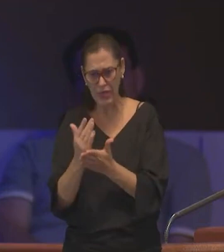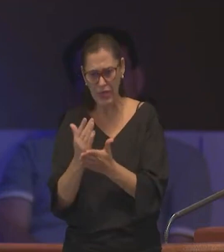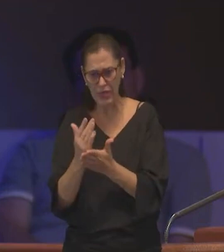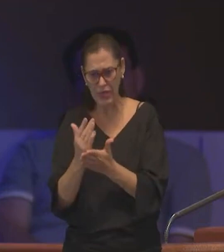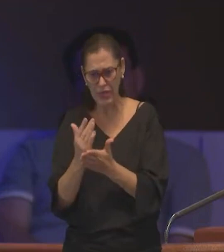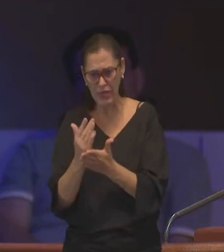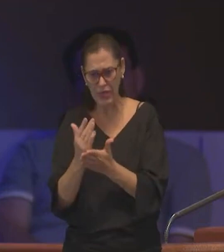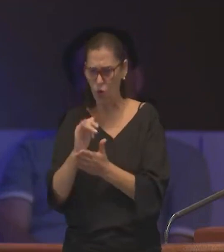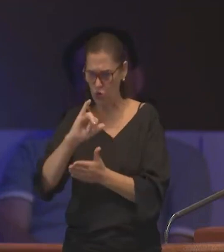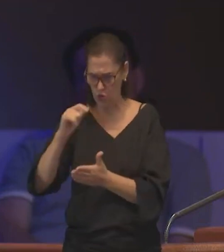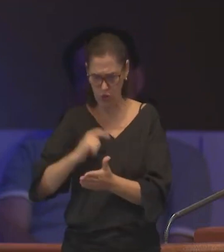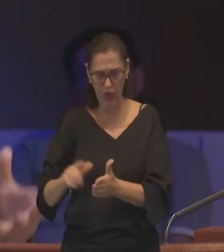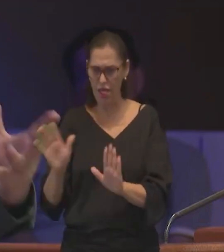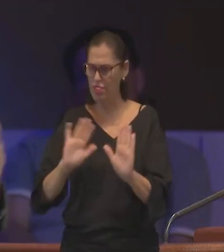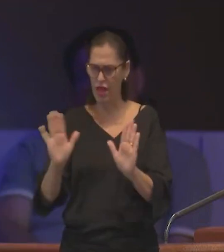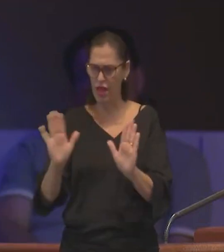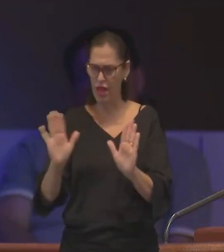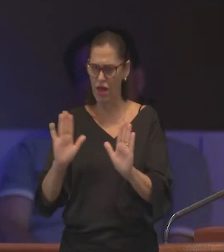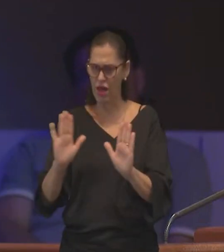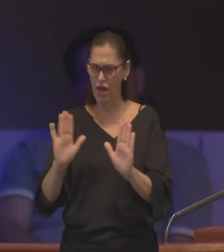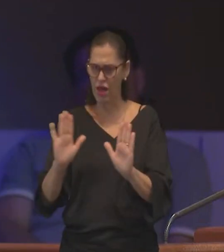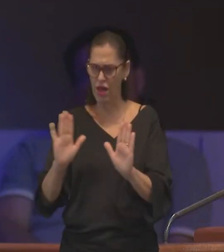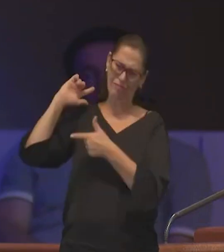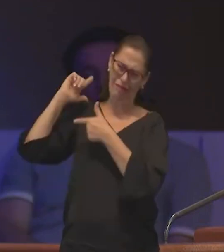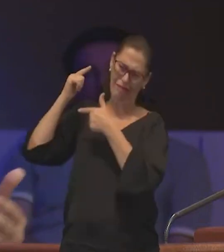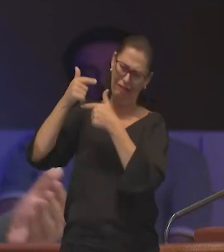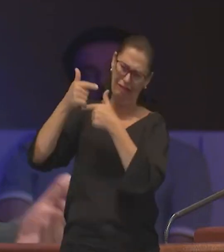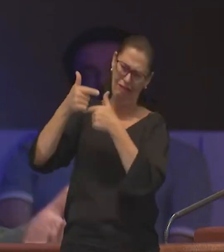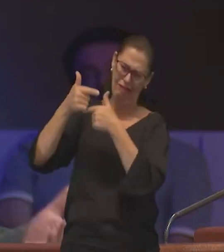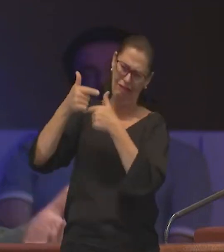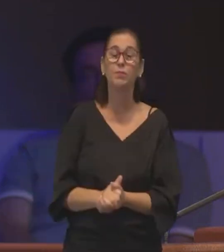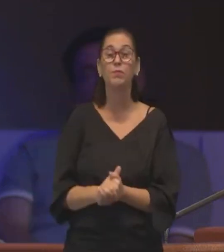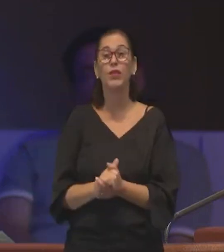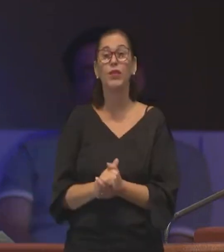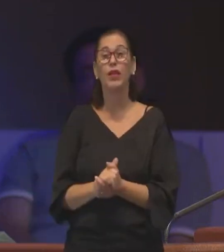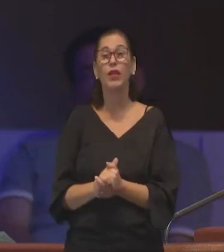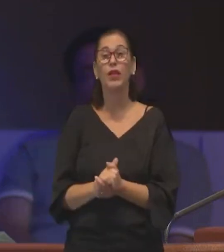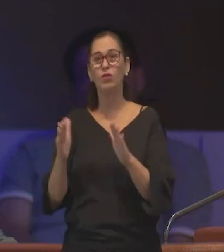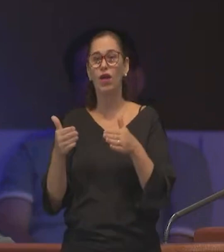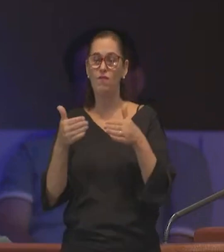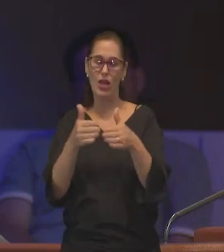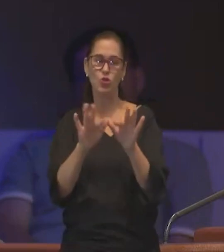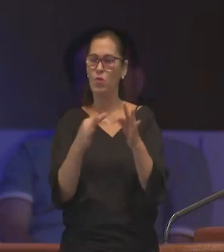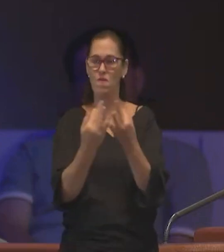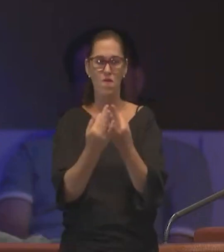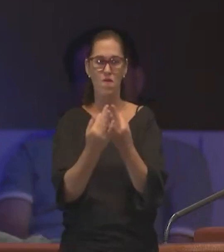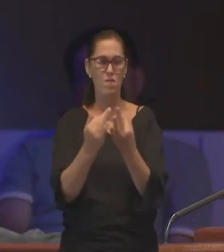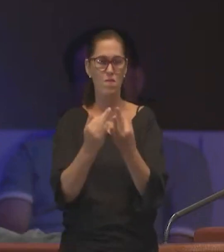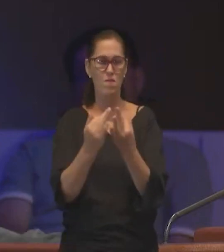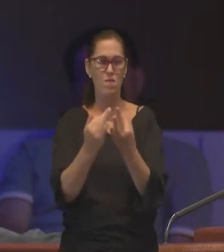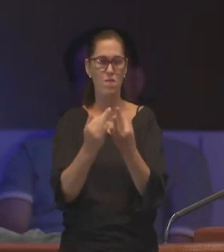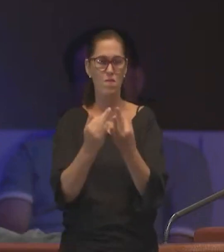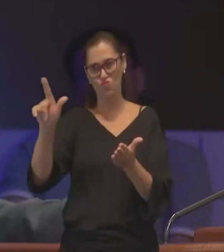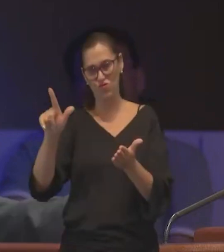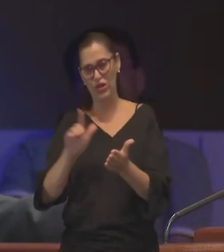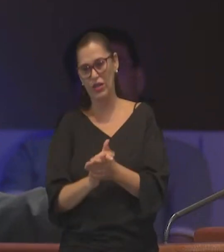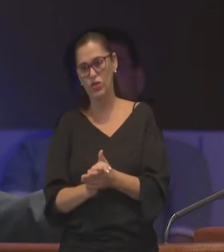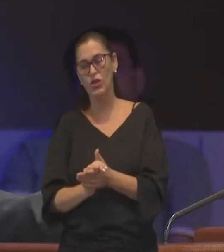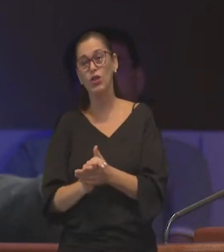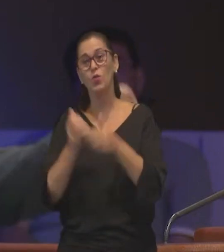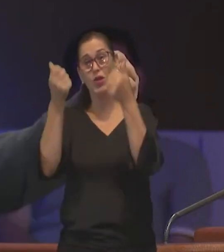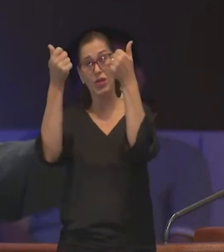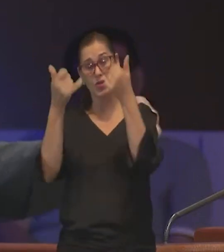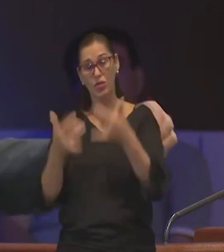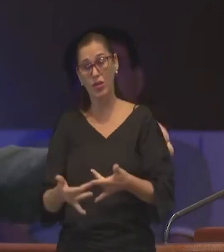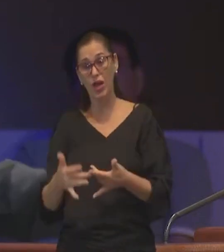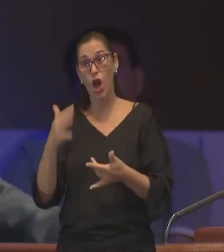ele. Mas não estou nesta perspectiva familiar. Estou aqui